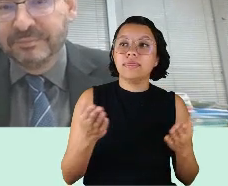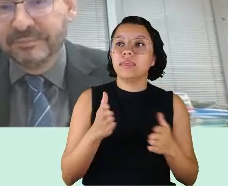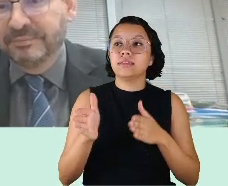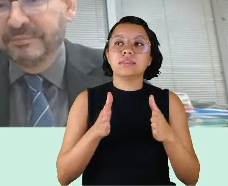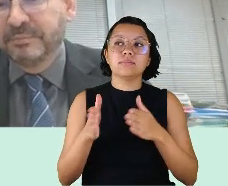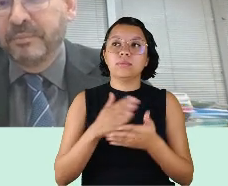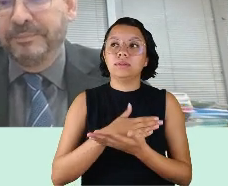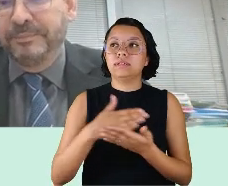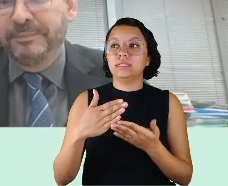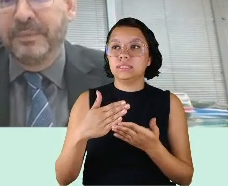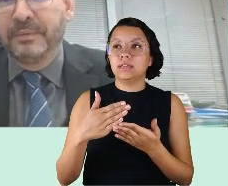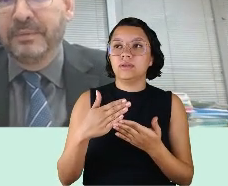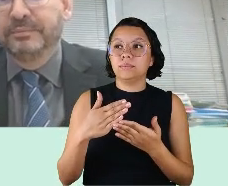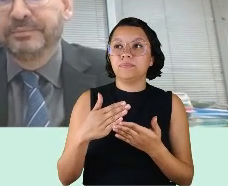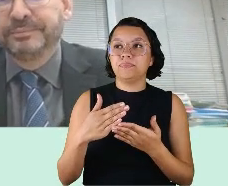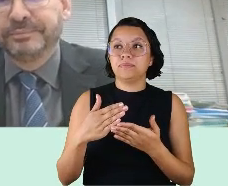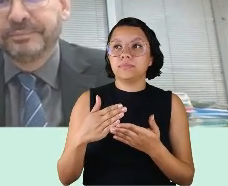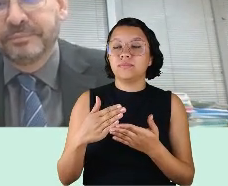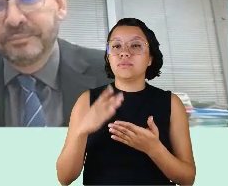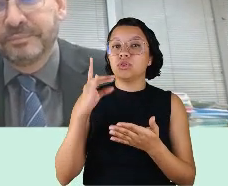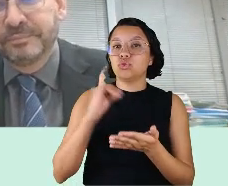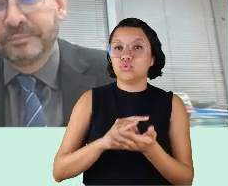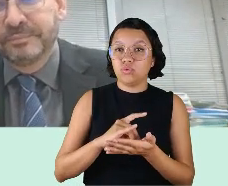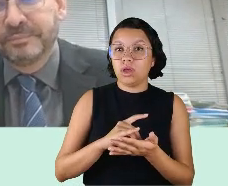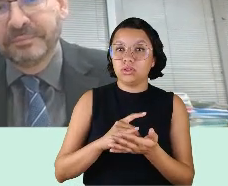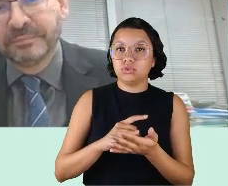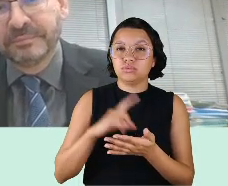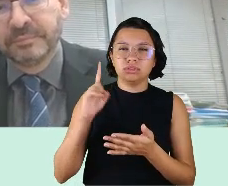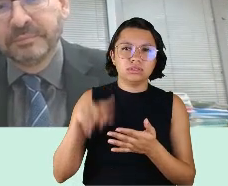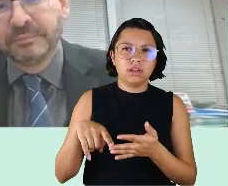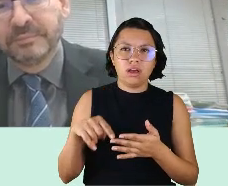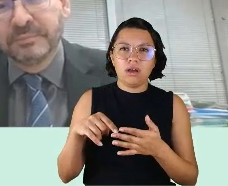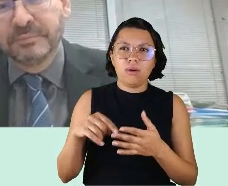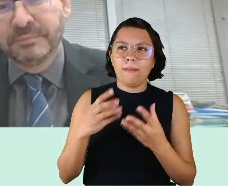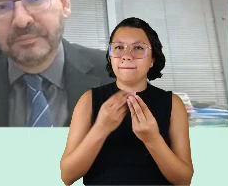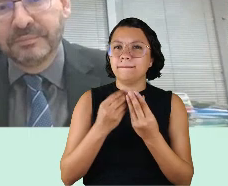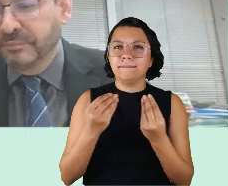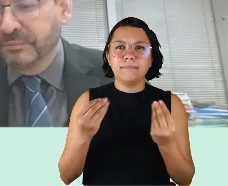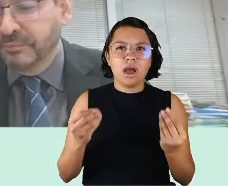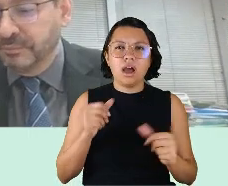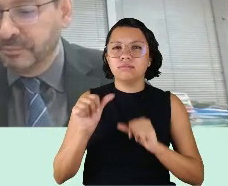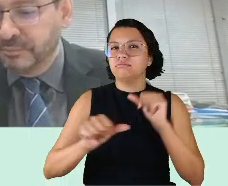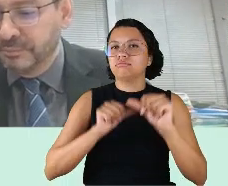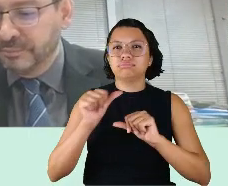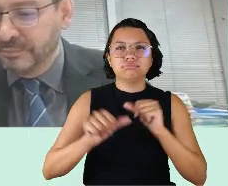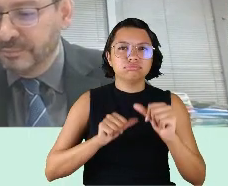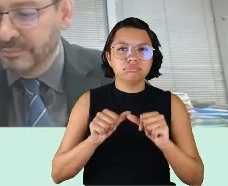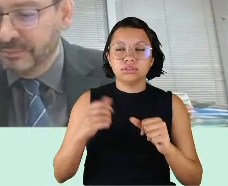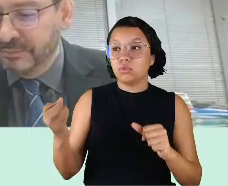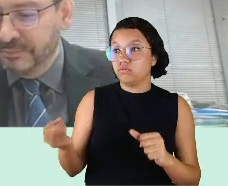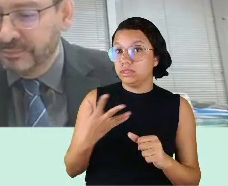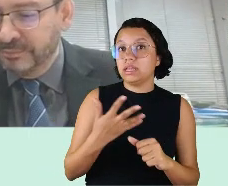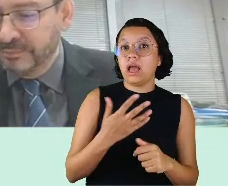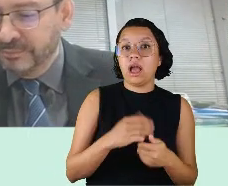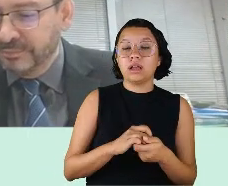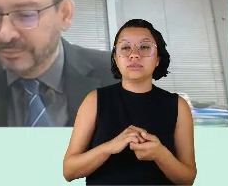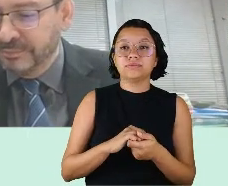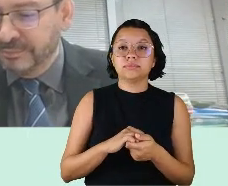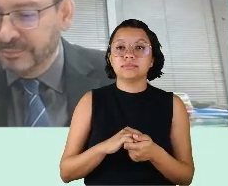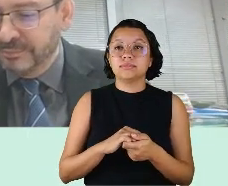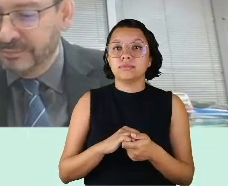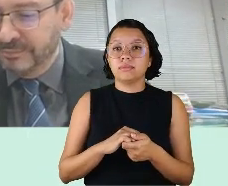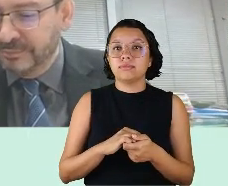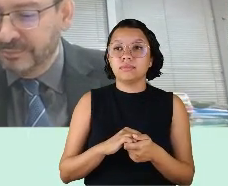nesse momento inicial, que, de fato, são tantas as mudanças, tantas as